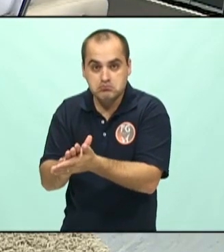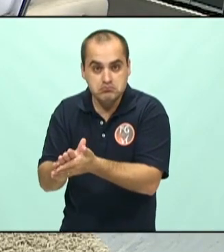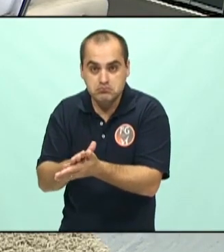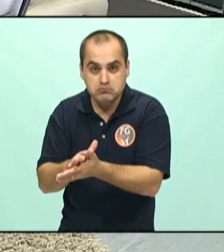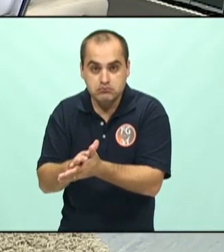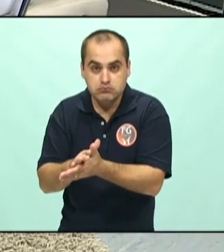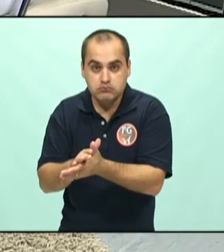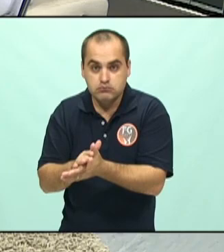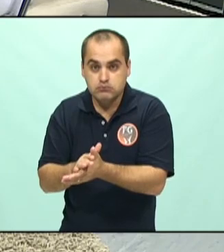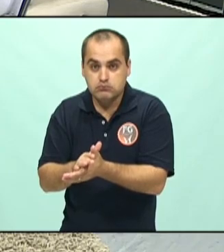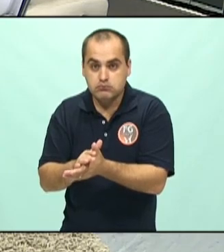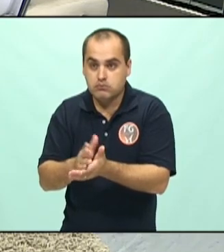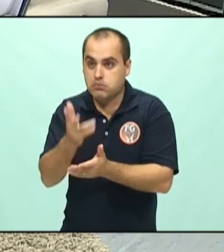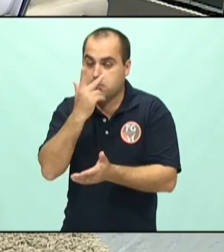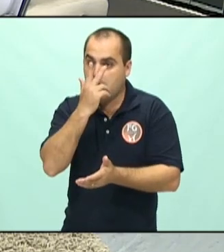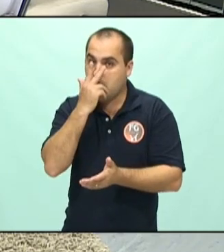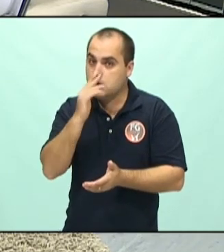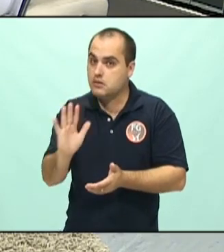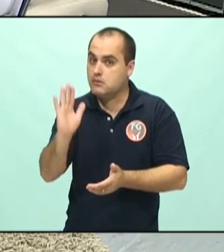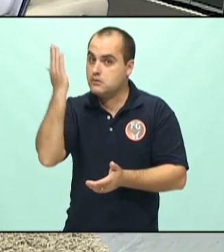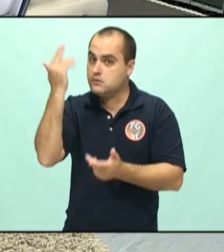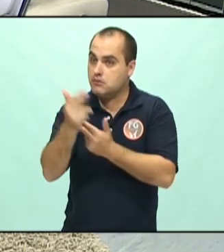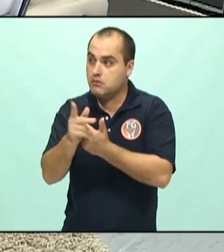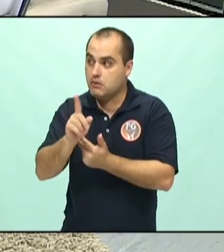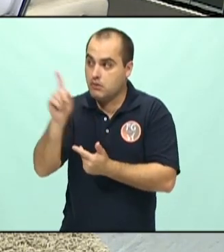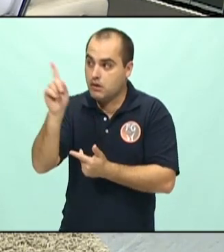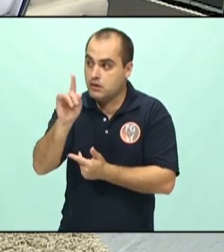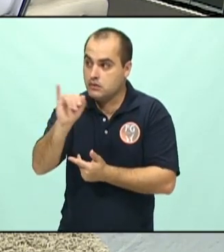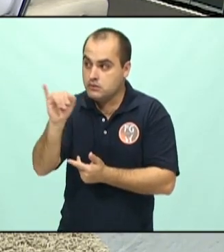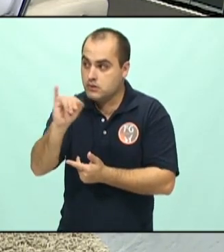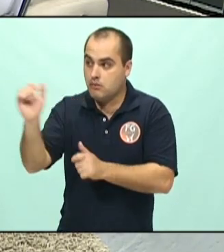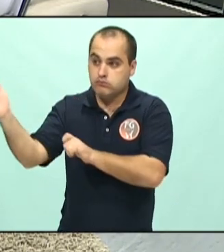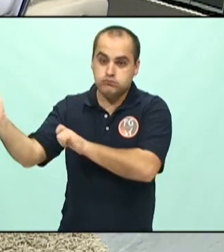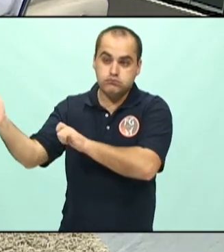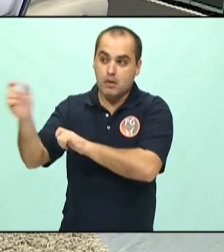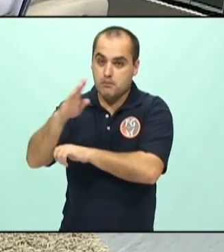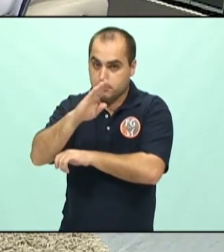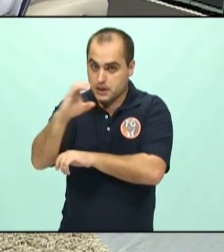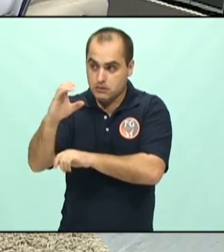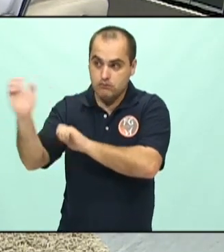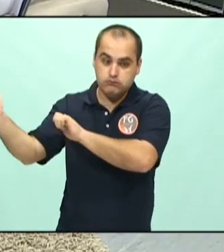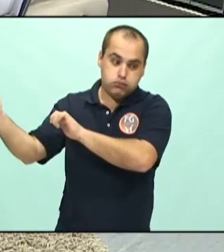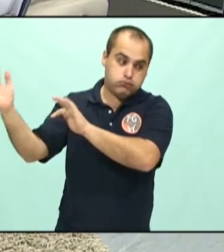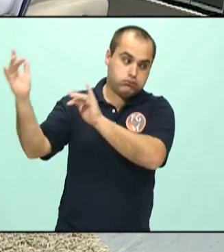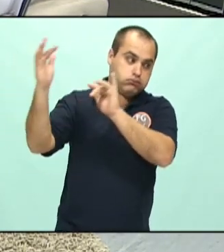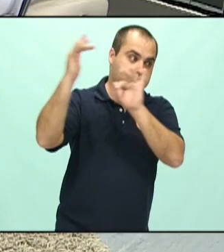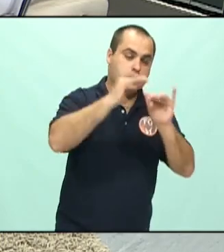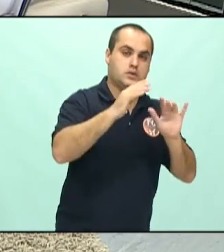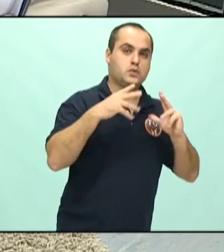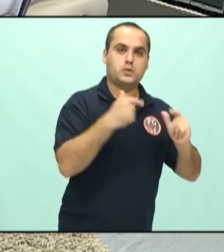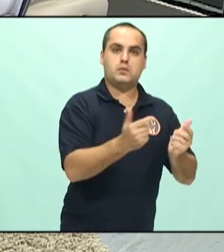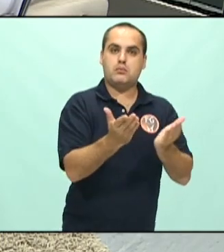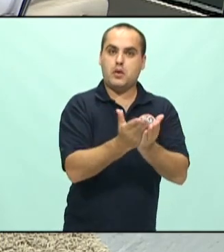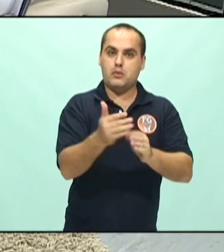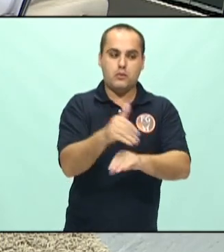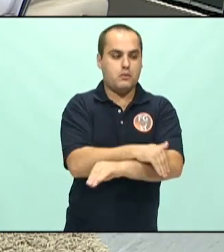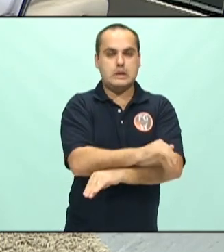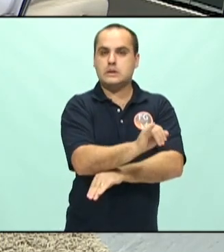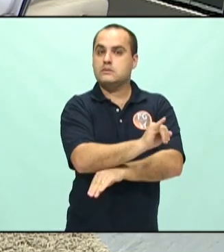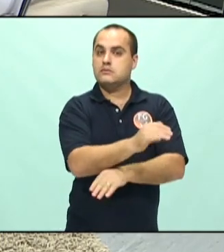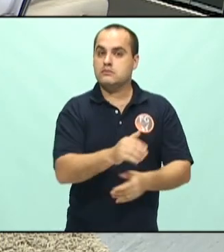das coisas que está acontecendo alguma coisa lei está caindo tudo o que aprendeu uma das coisas que a gente que o que os senhores vereadores